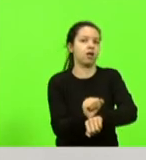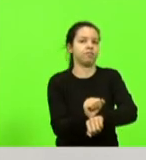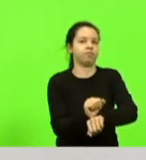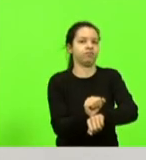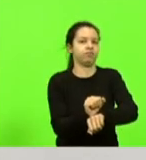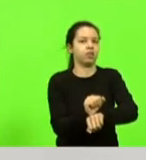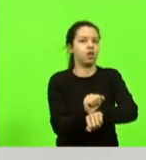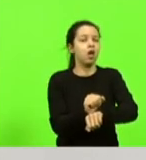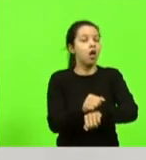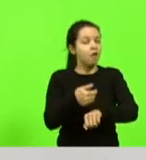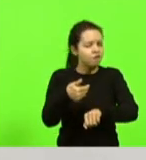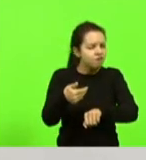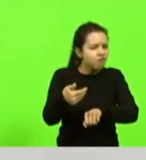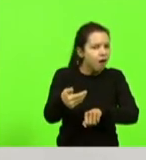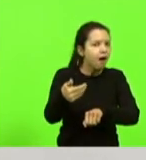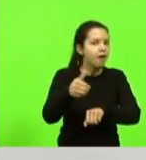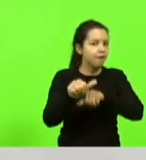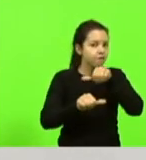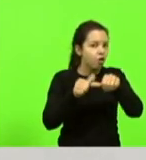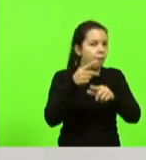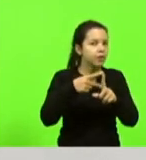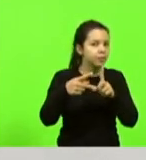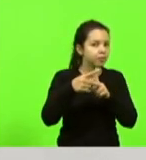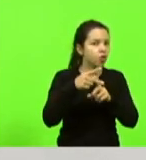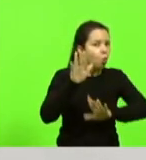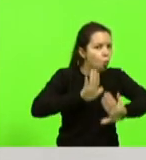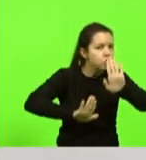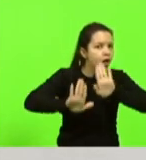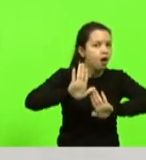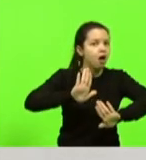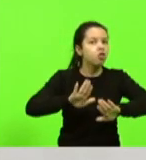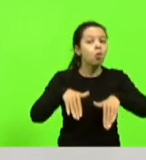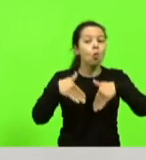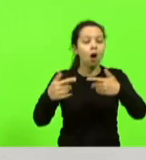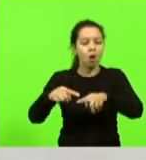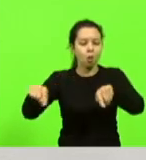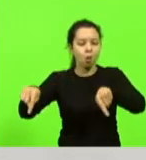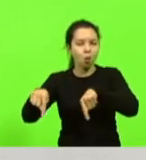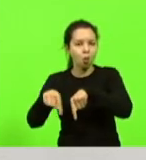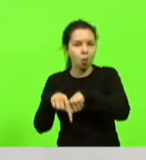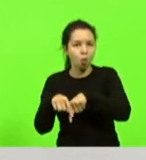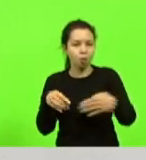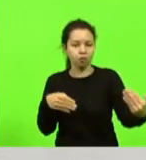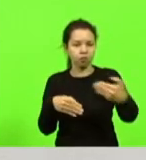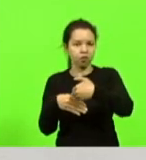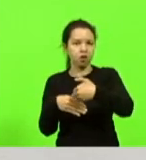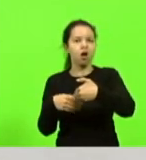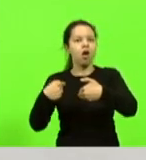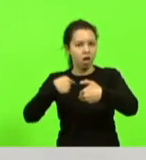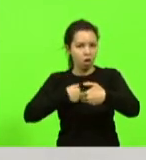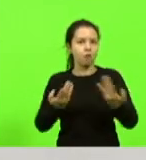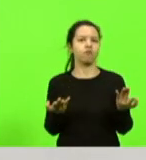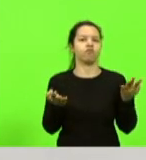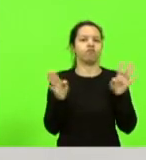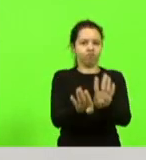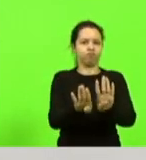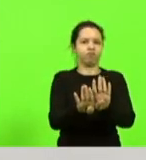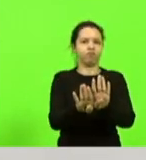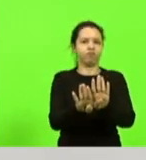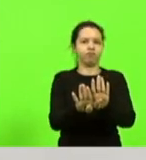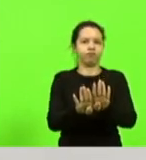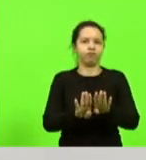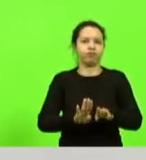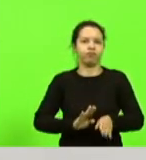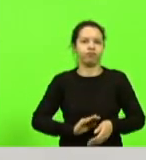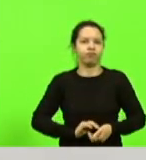da Previdência. Cuidado em qual gabinete vocês batem na porta, porque alguns vão fechar a porta. O meu é um deles. Mais um